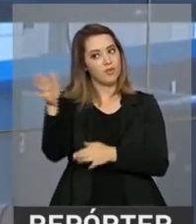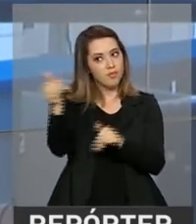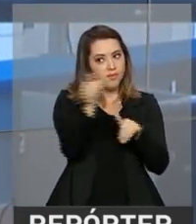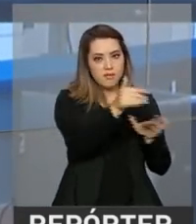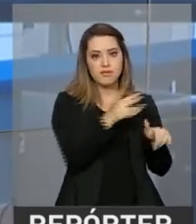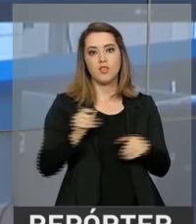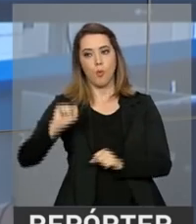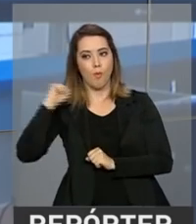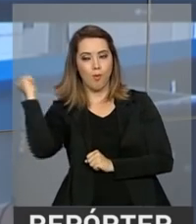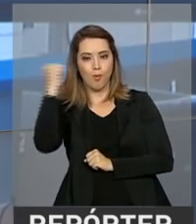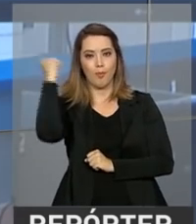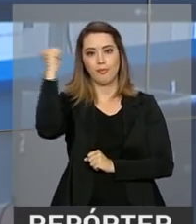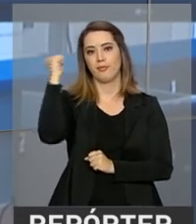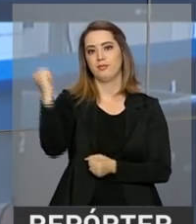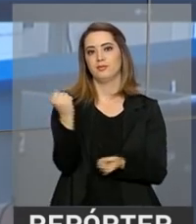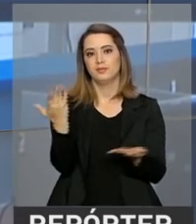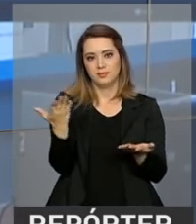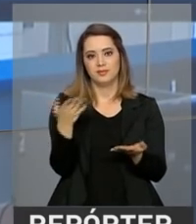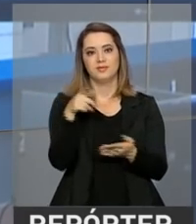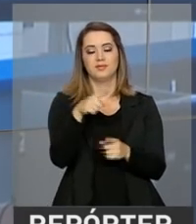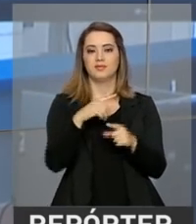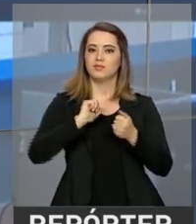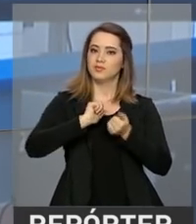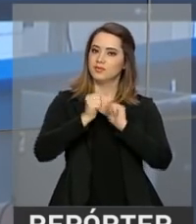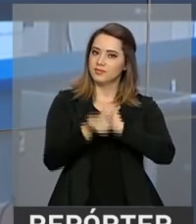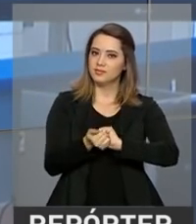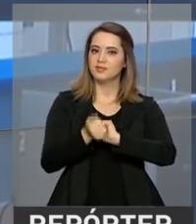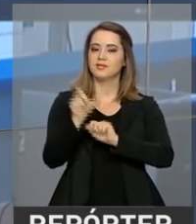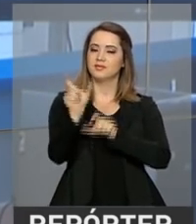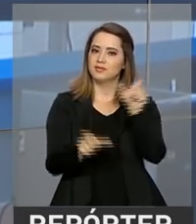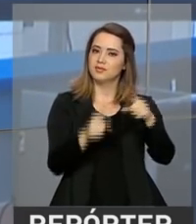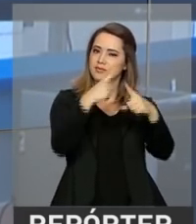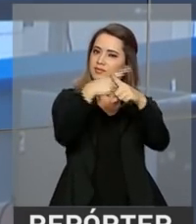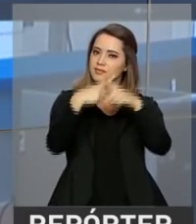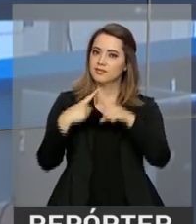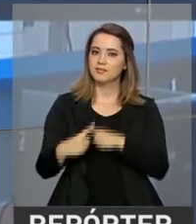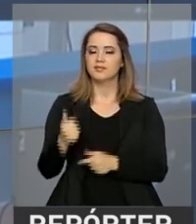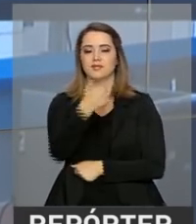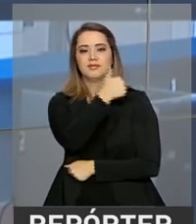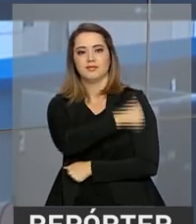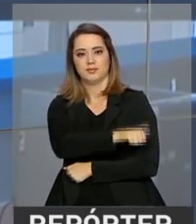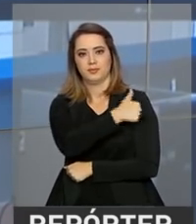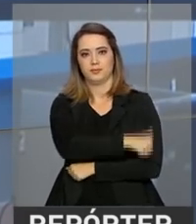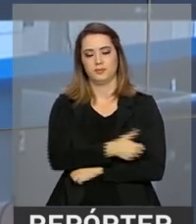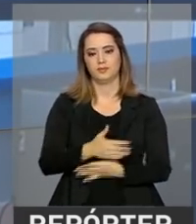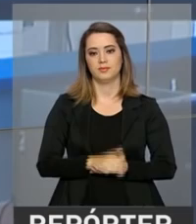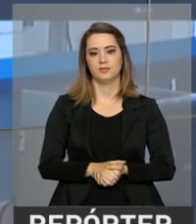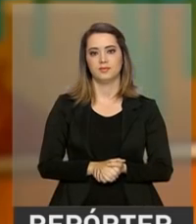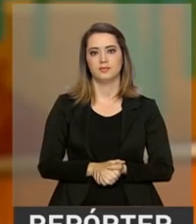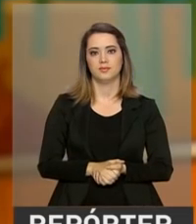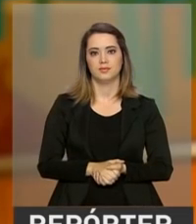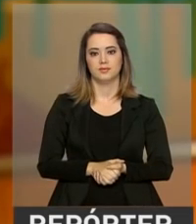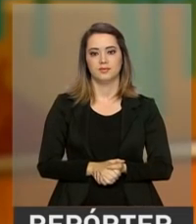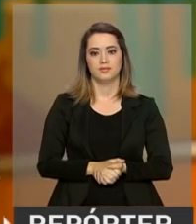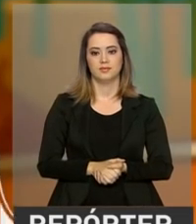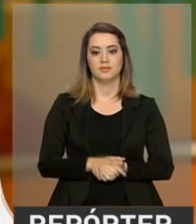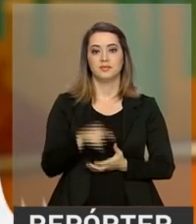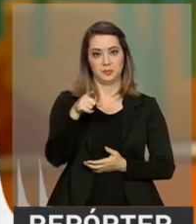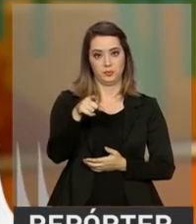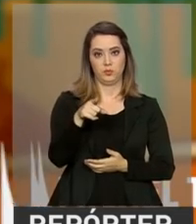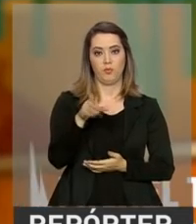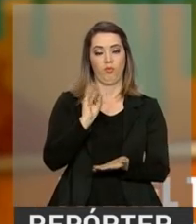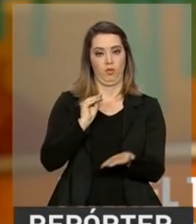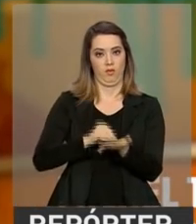convocou a torcida brasileira para os atletas que vão disputar as Olimpíadas Rio 2016. Daqui a